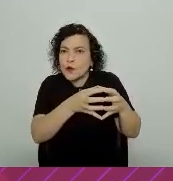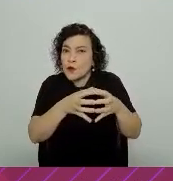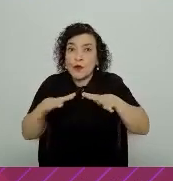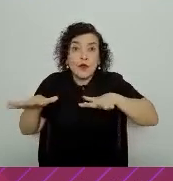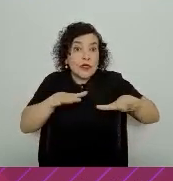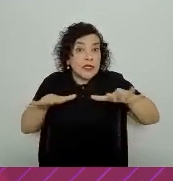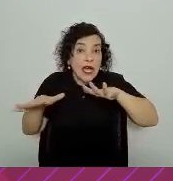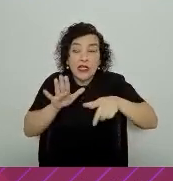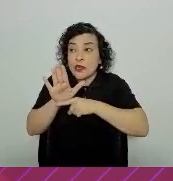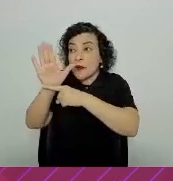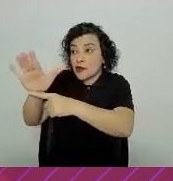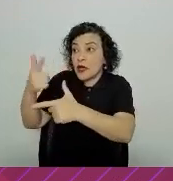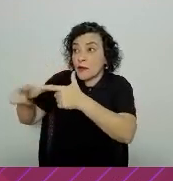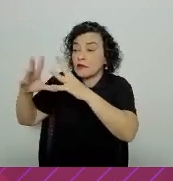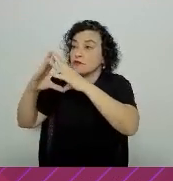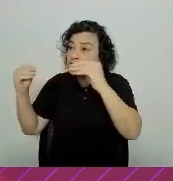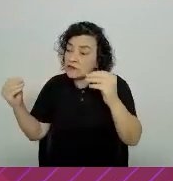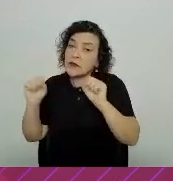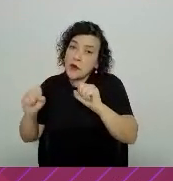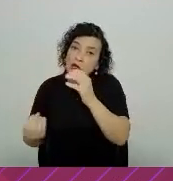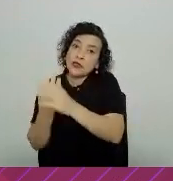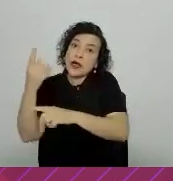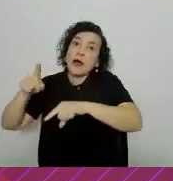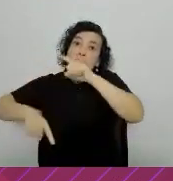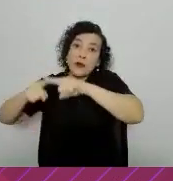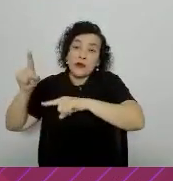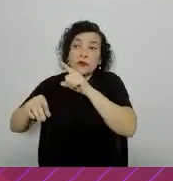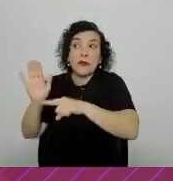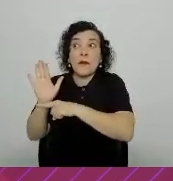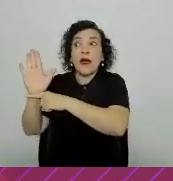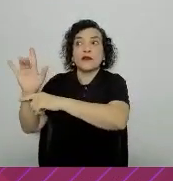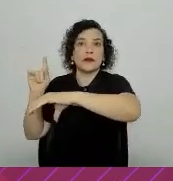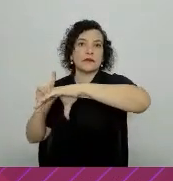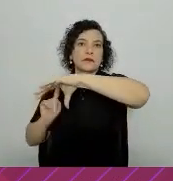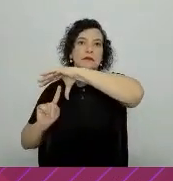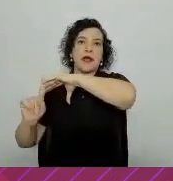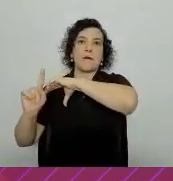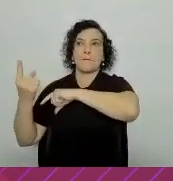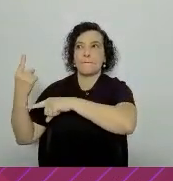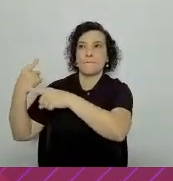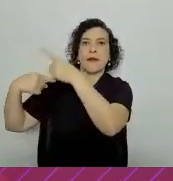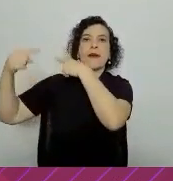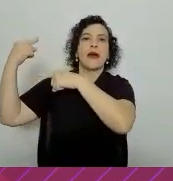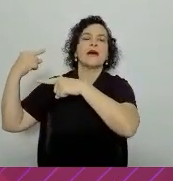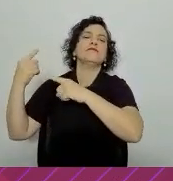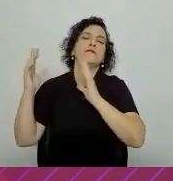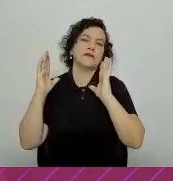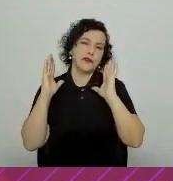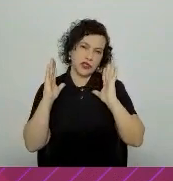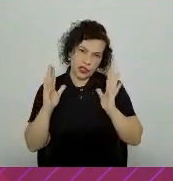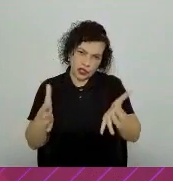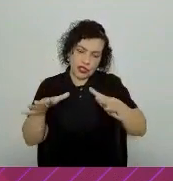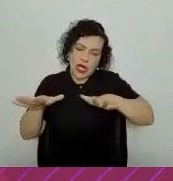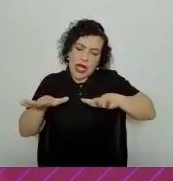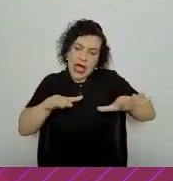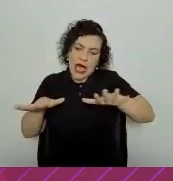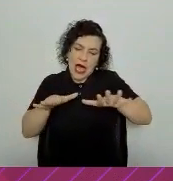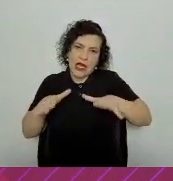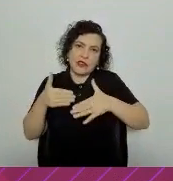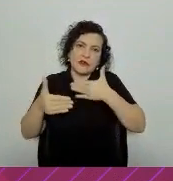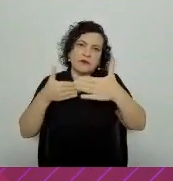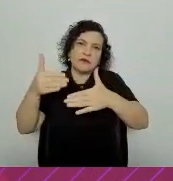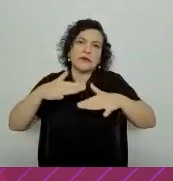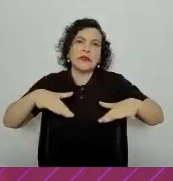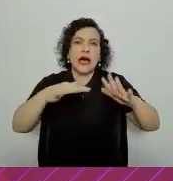seja produtos sejam soluções e a gente tá em todas as o ciclo do desenvolvimento de software